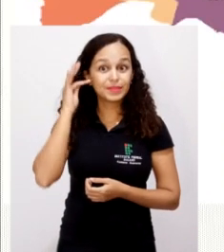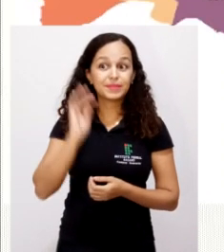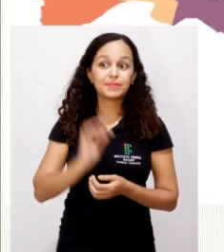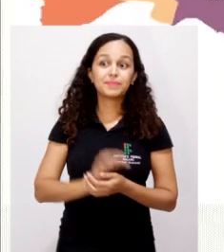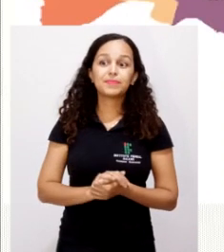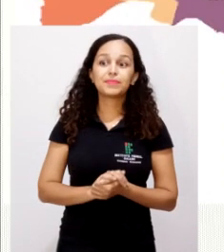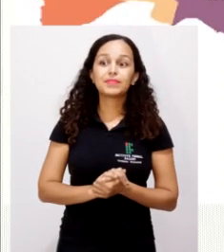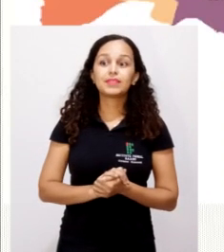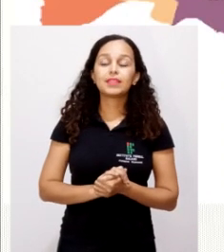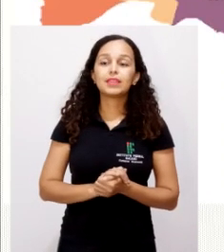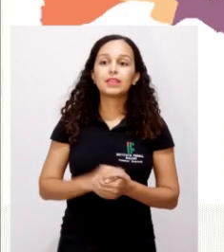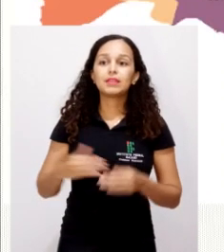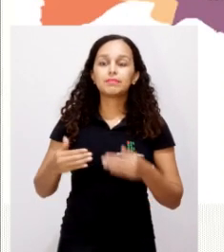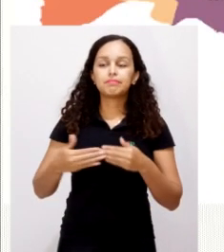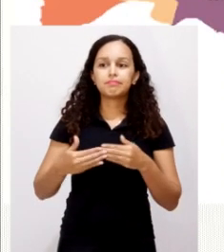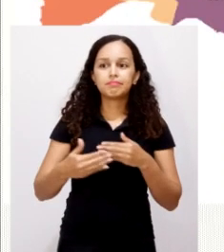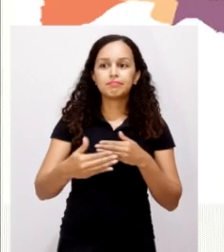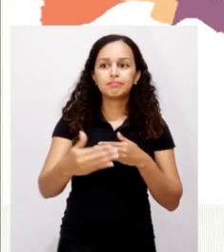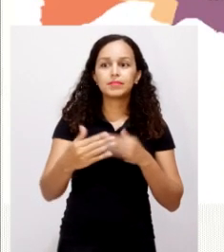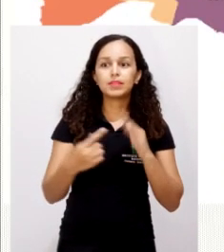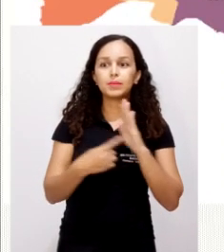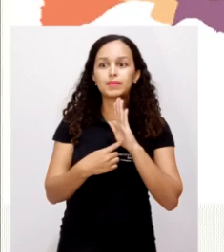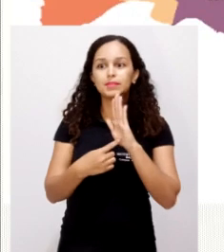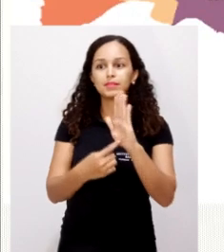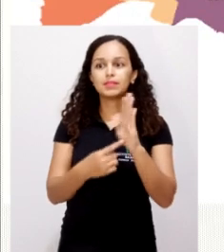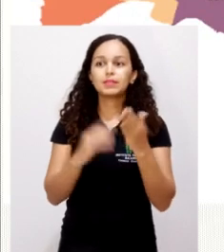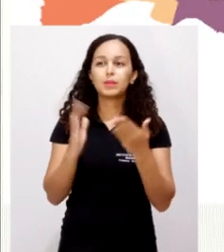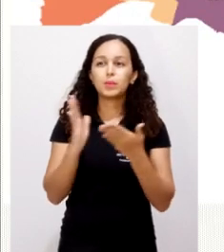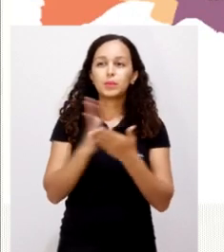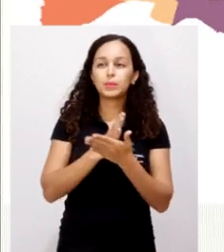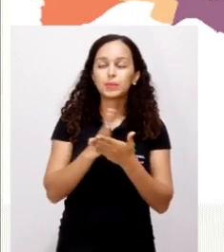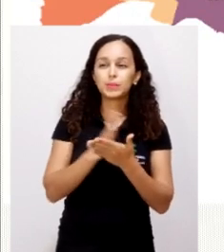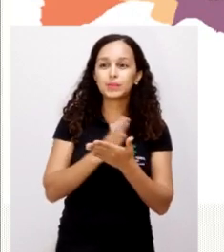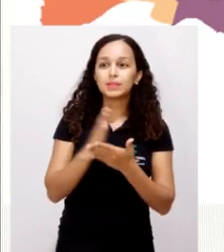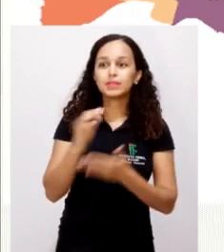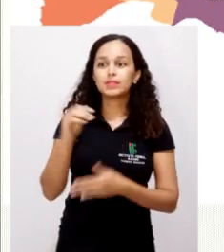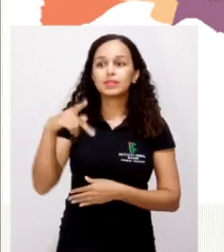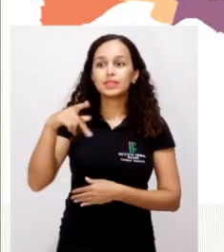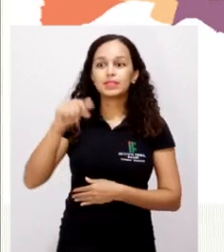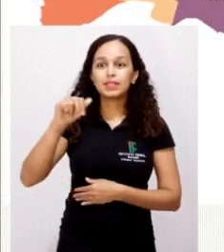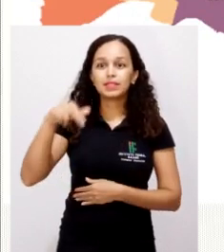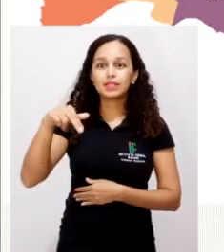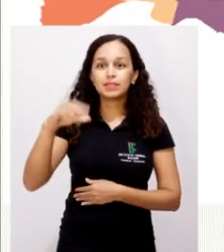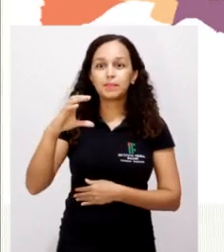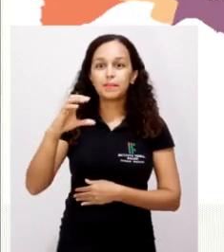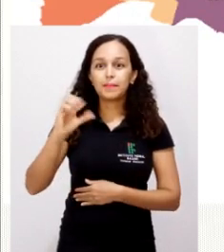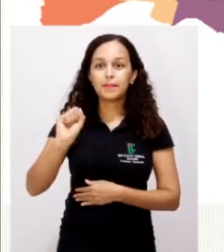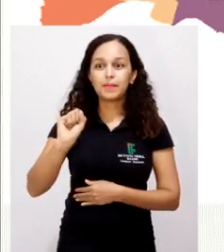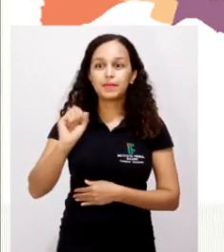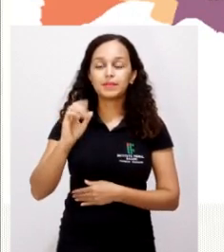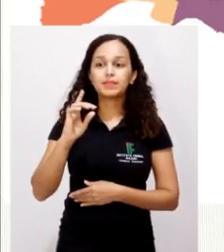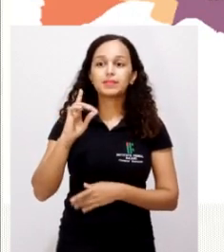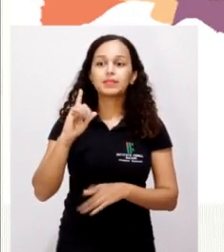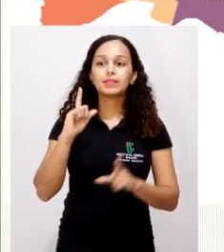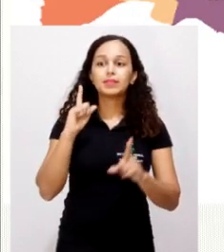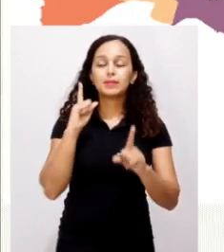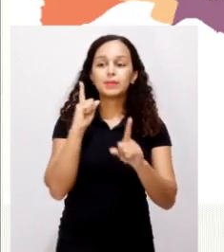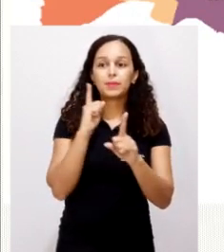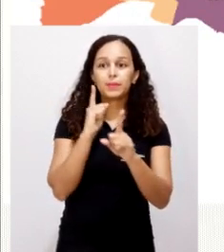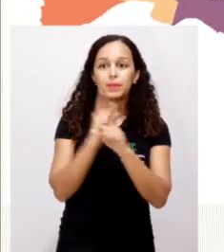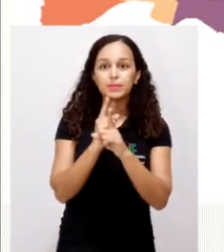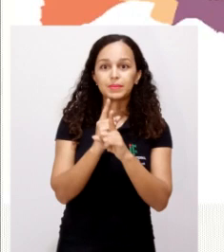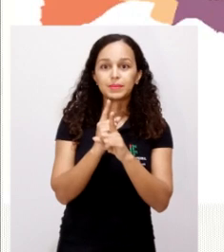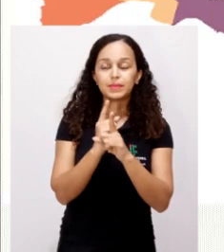Caminhando mais nesse mapa, eu apresento aqui algumas das muitas punks, né, que são encontradas no recôncavo